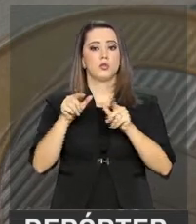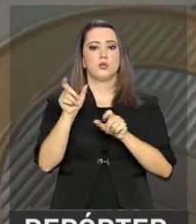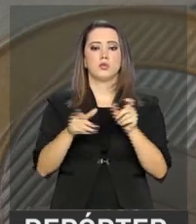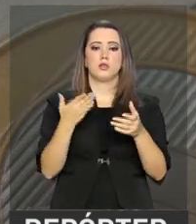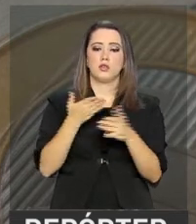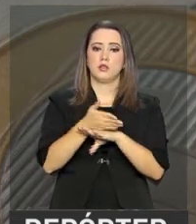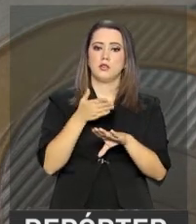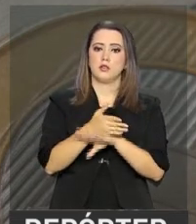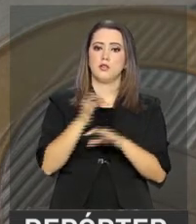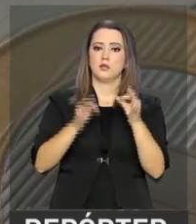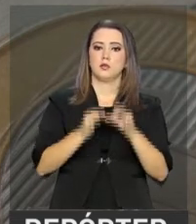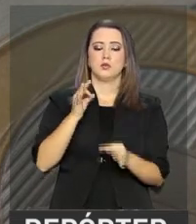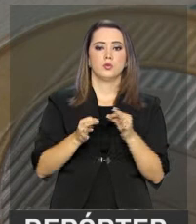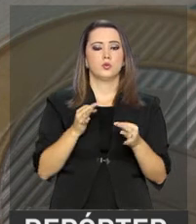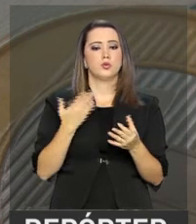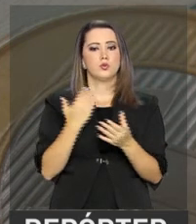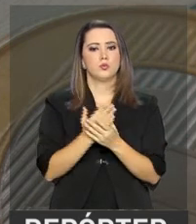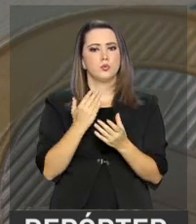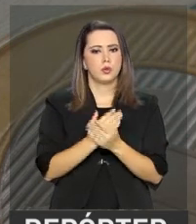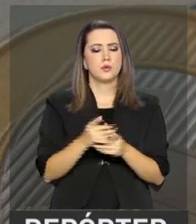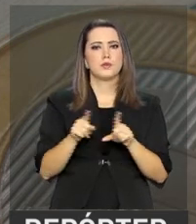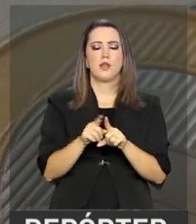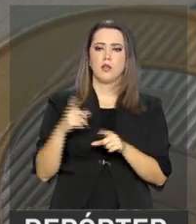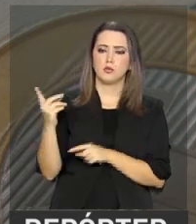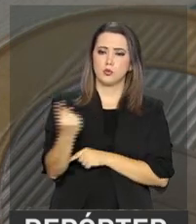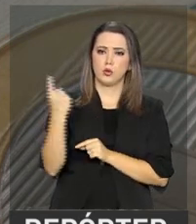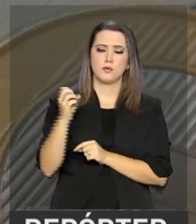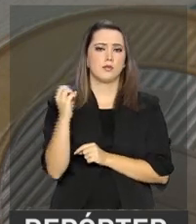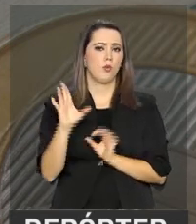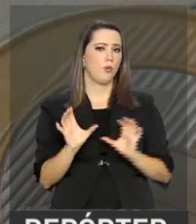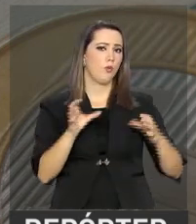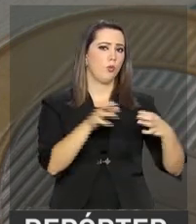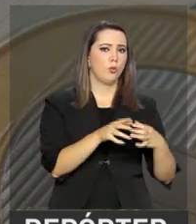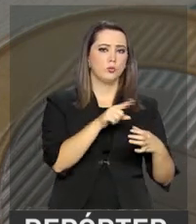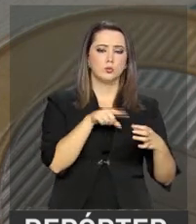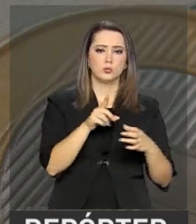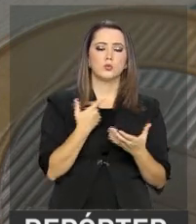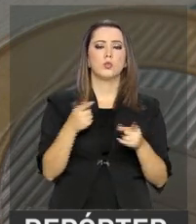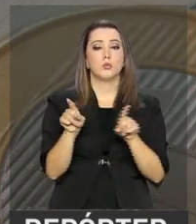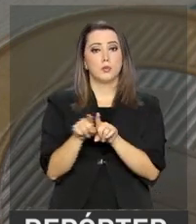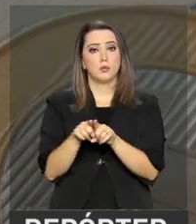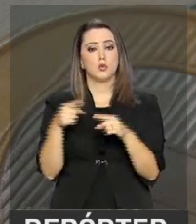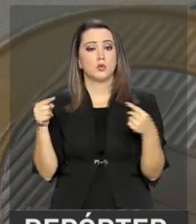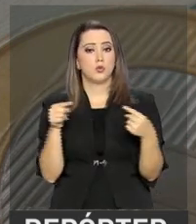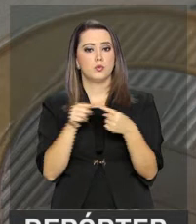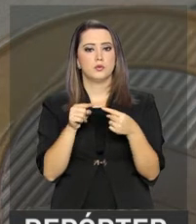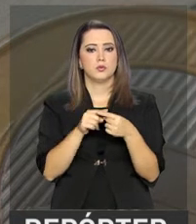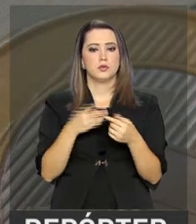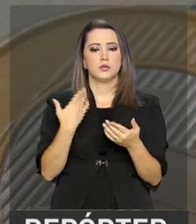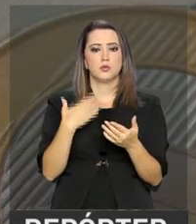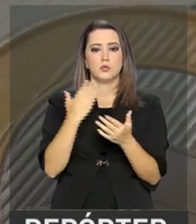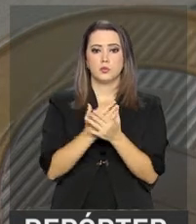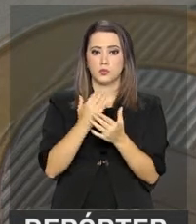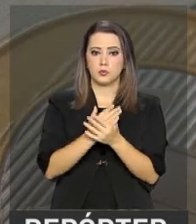que entraram na justiça em ações coletivas e individuais também pode aderir ao acordo os poupadores que com base em